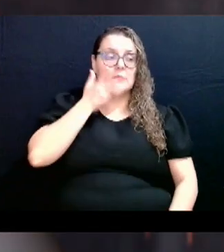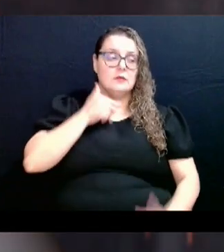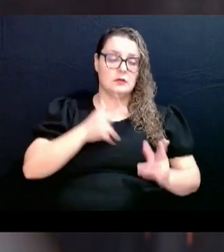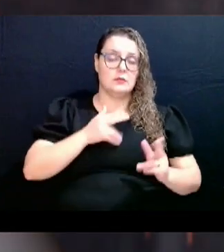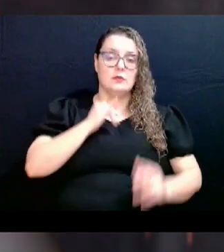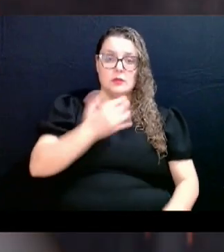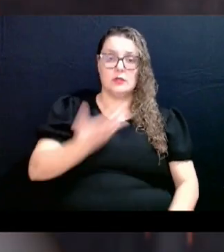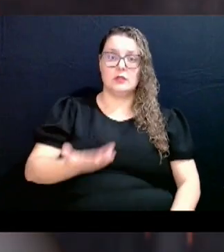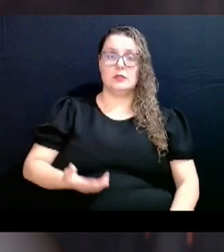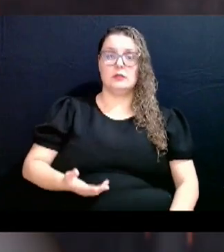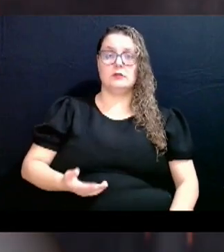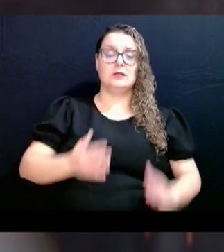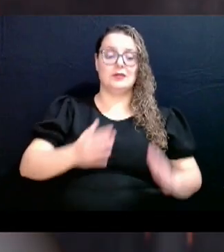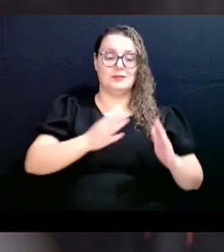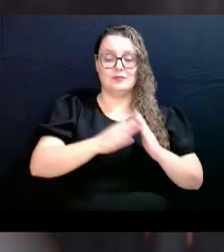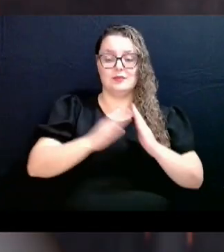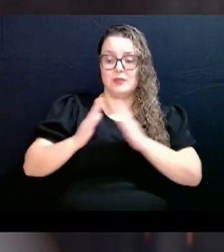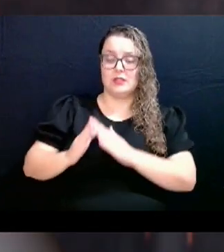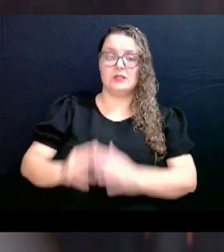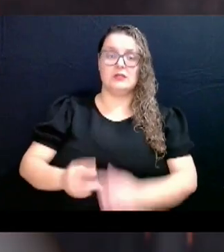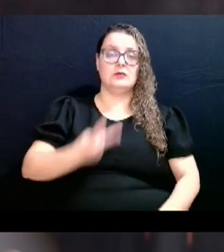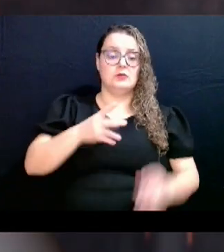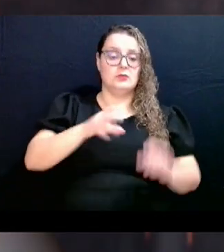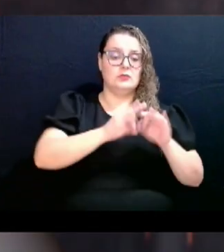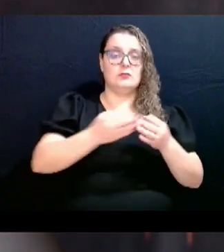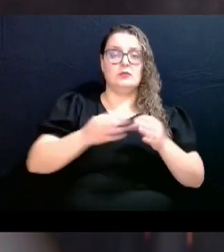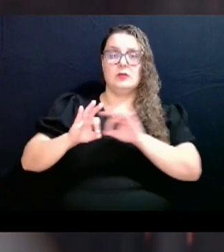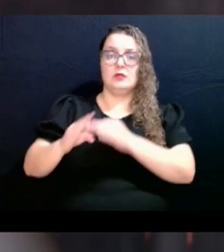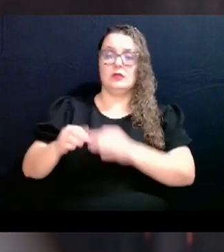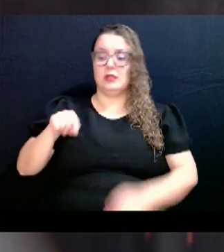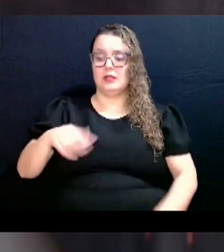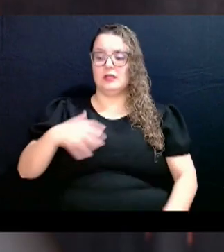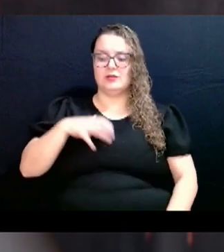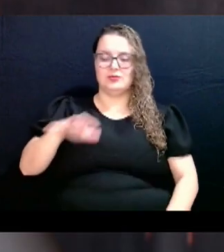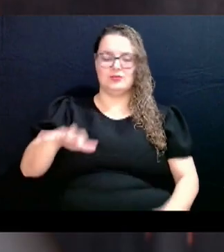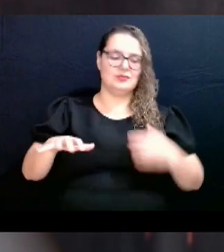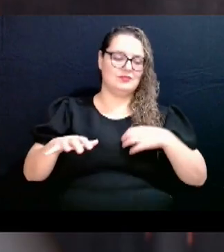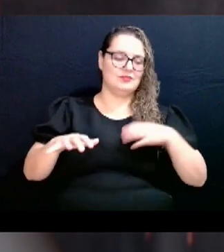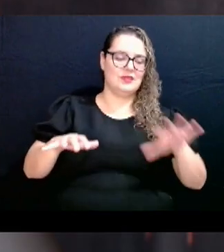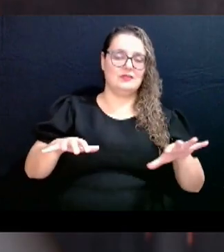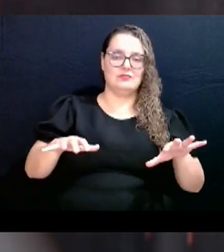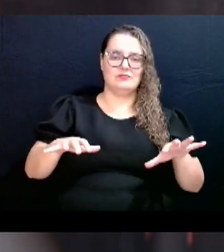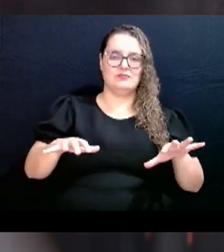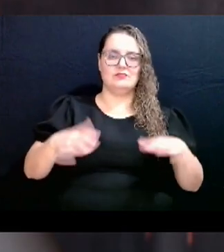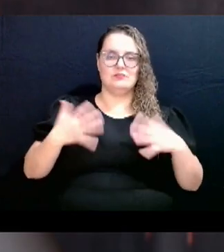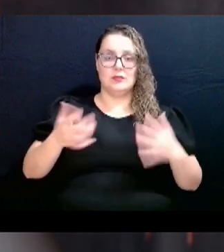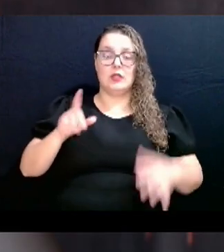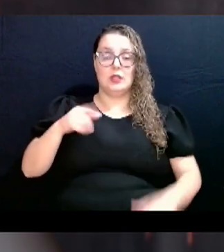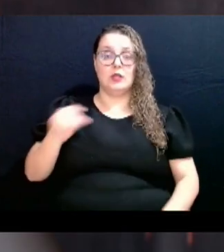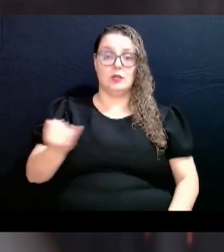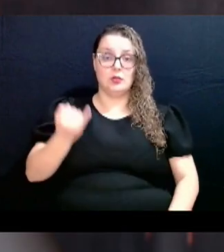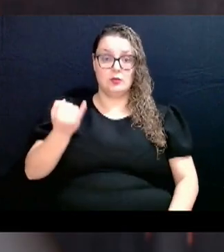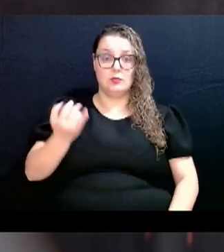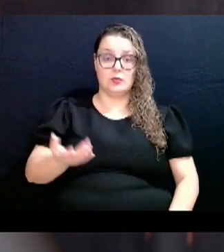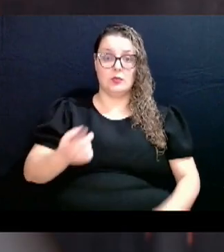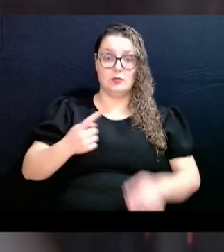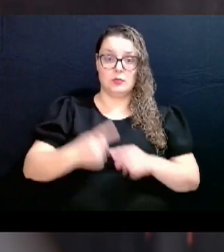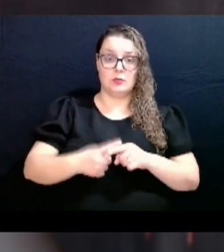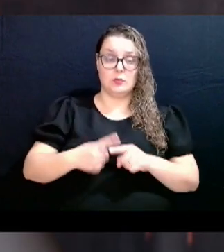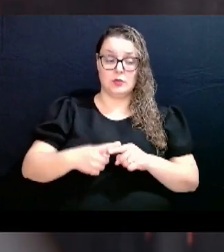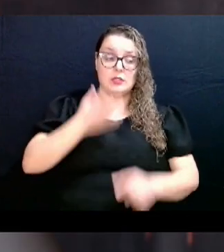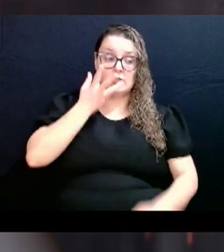casas, são duas famílias, aqui é de um jeito, aqui é de outro. Muito importante isso, porque essa criança